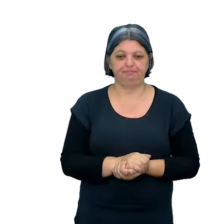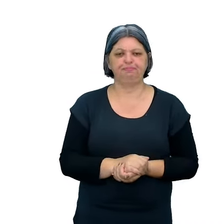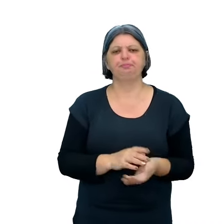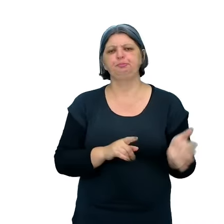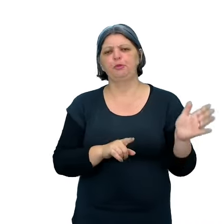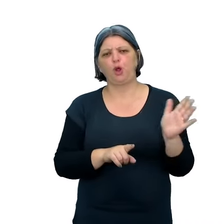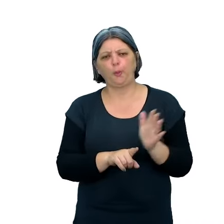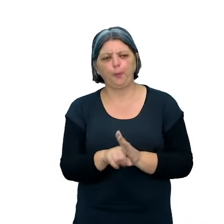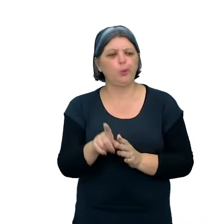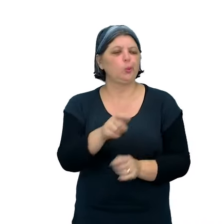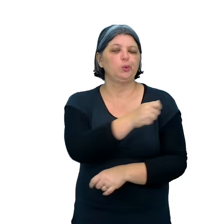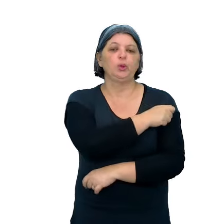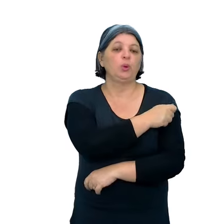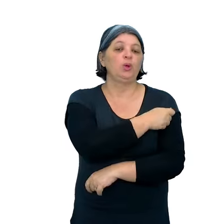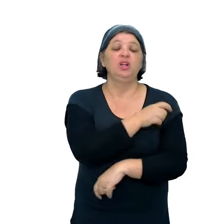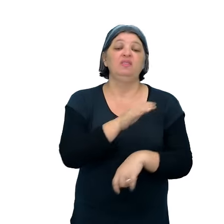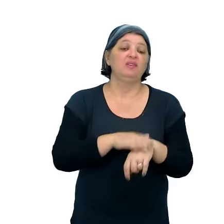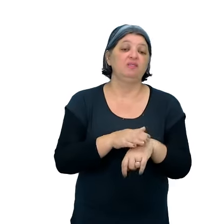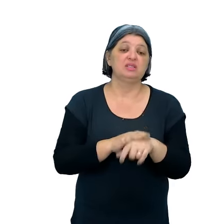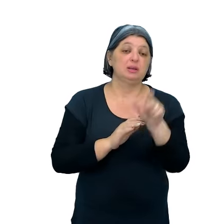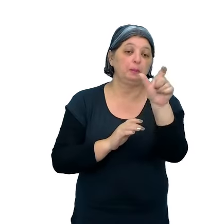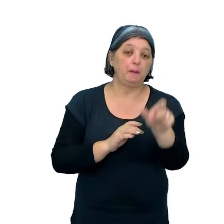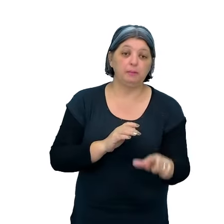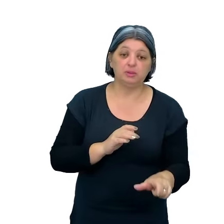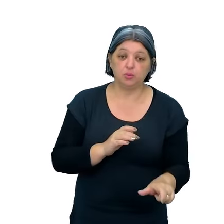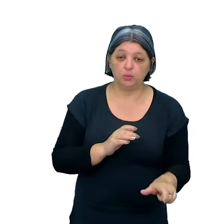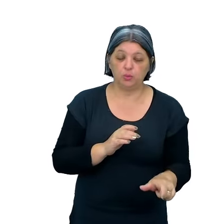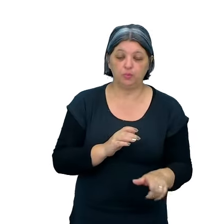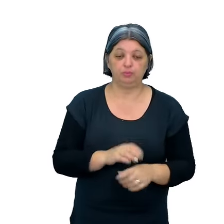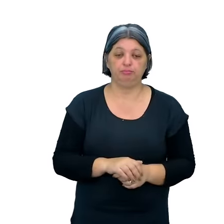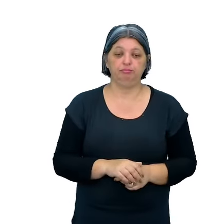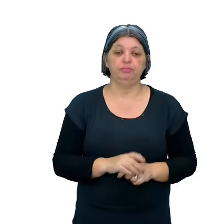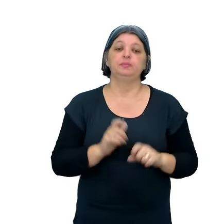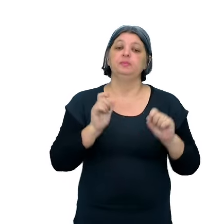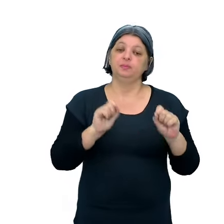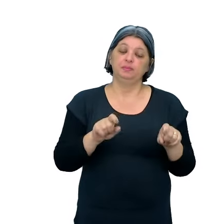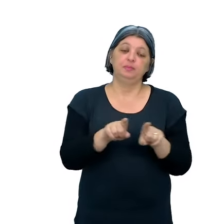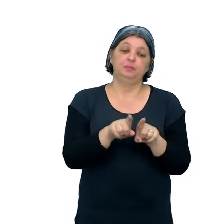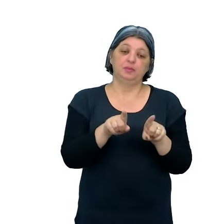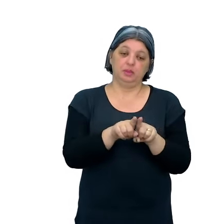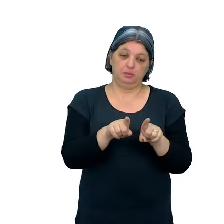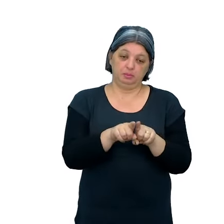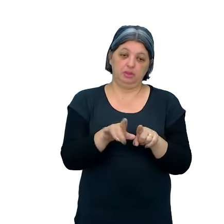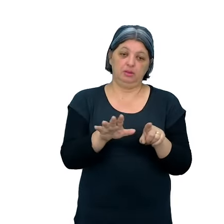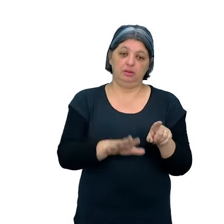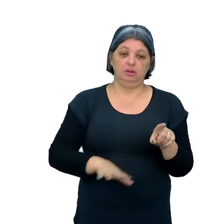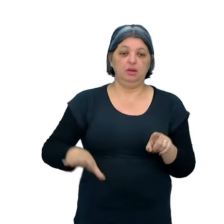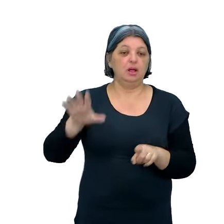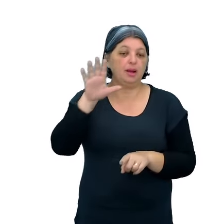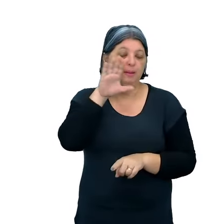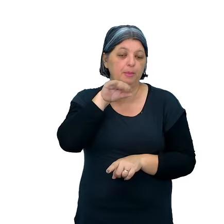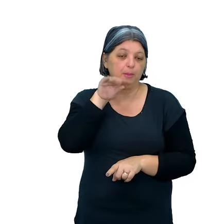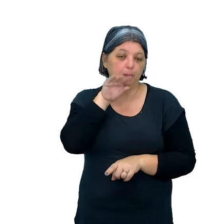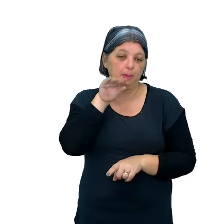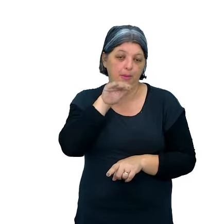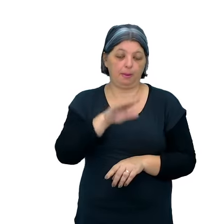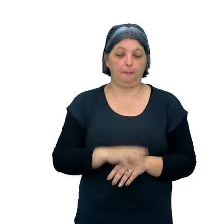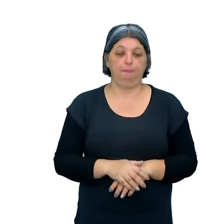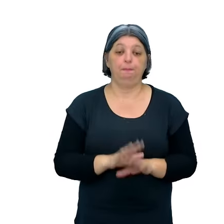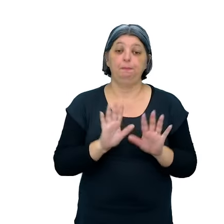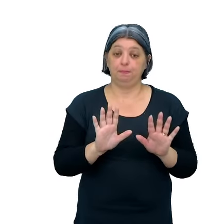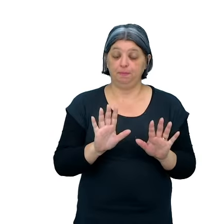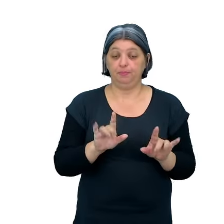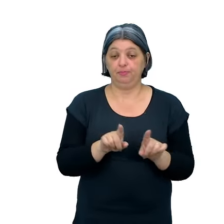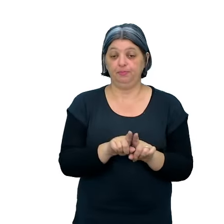o estudante fará para esses entrevistados. Eles podem estar dentro também da esfera da oralidade, óbvio, mas também quando ele